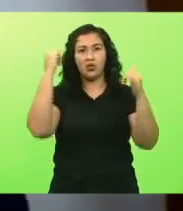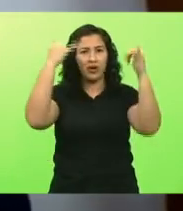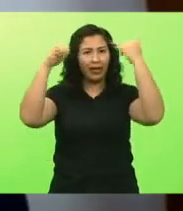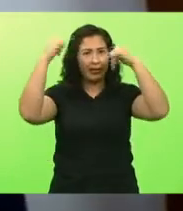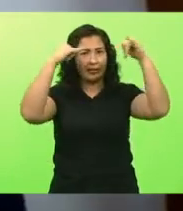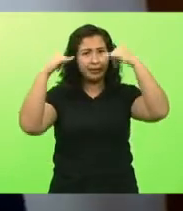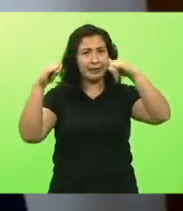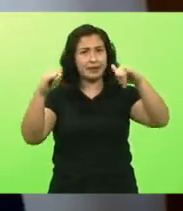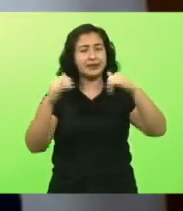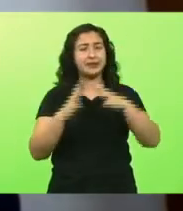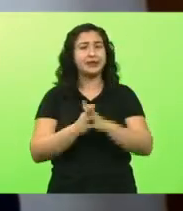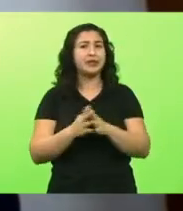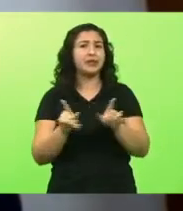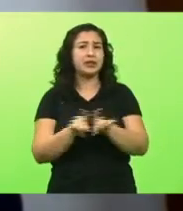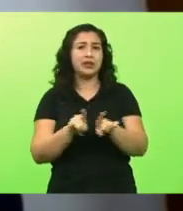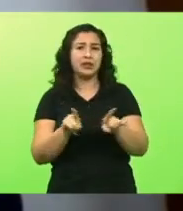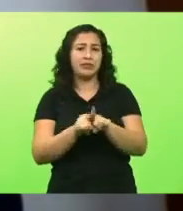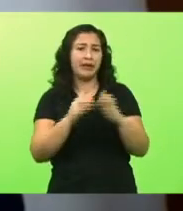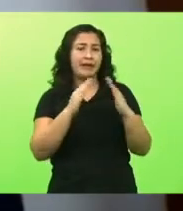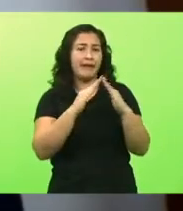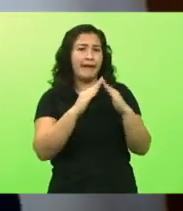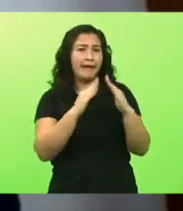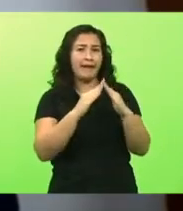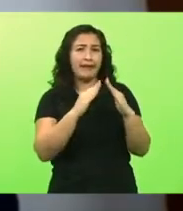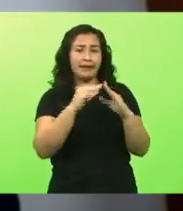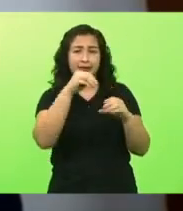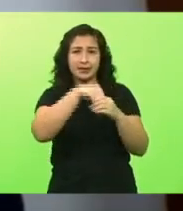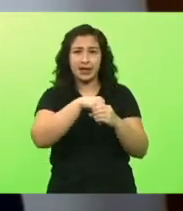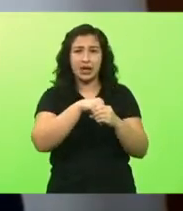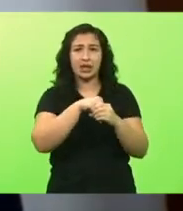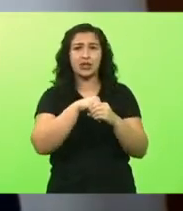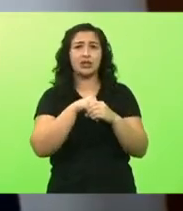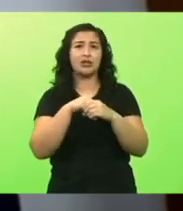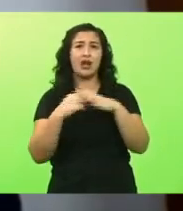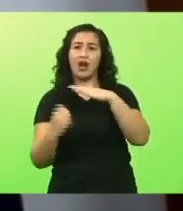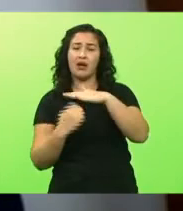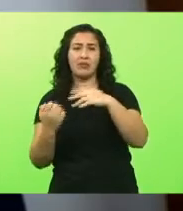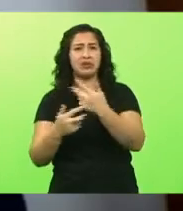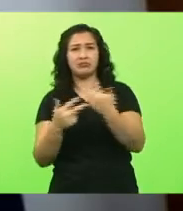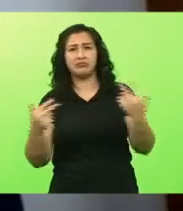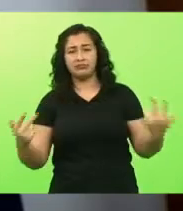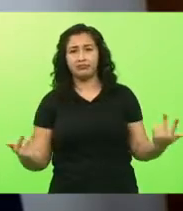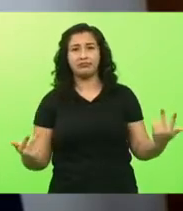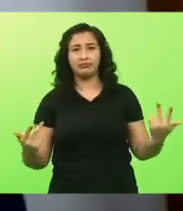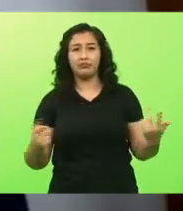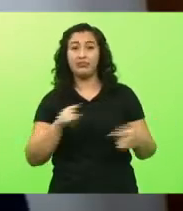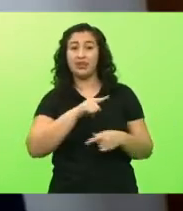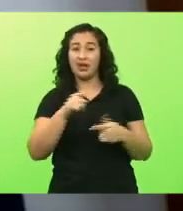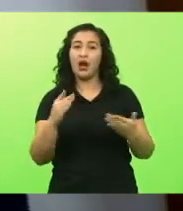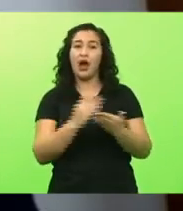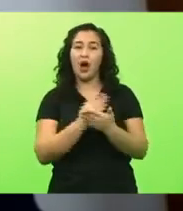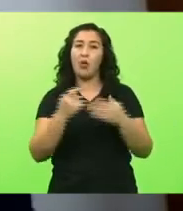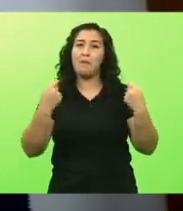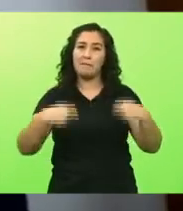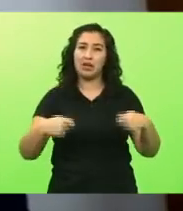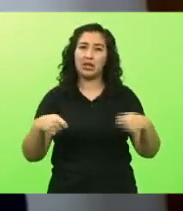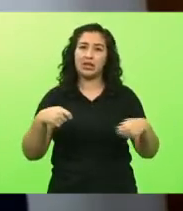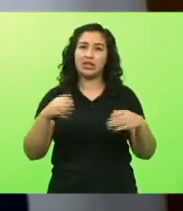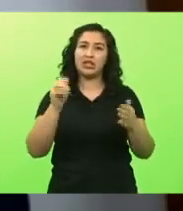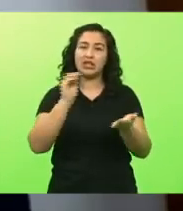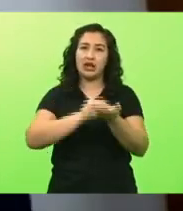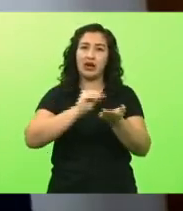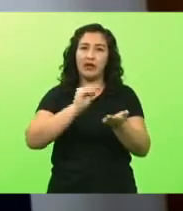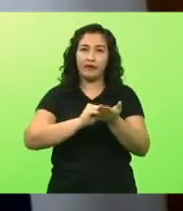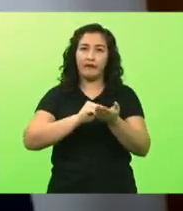de entidades e lares que, raros ainda, carecem da energia